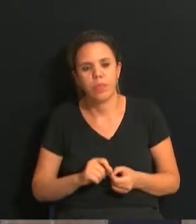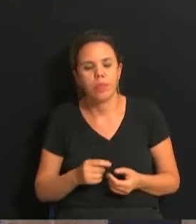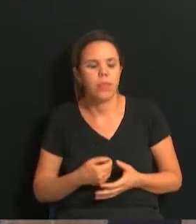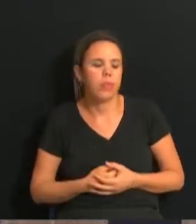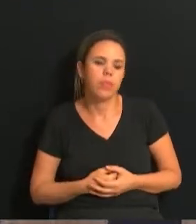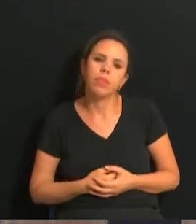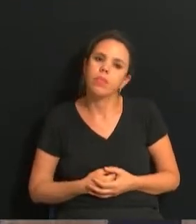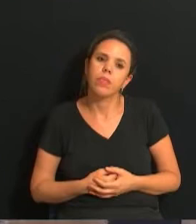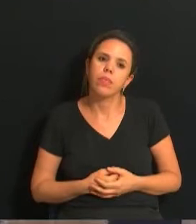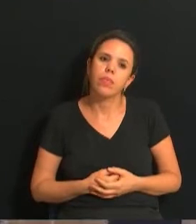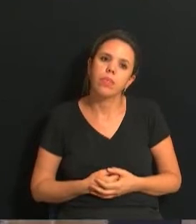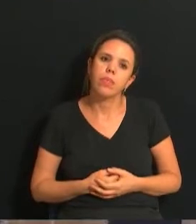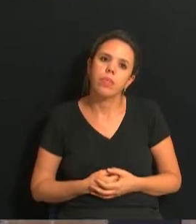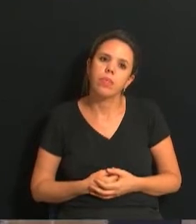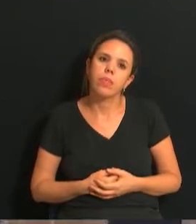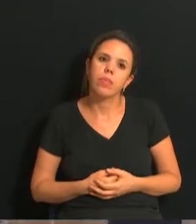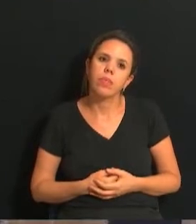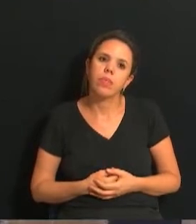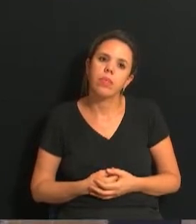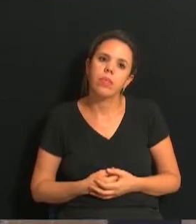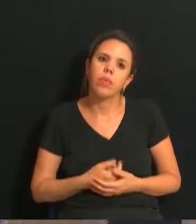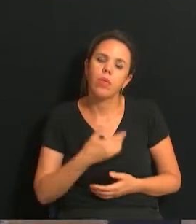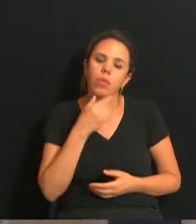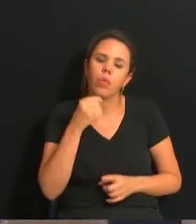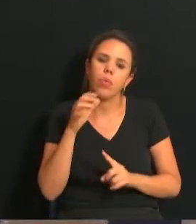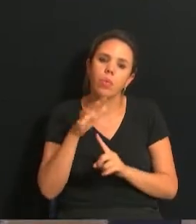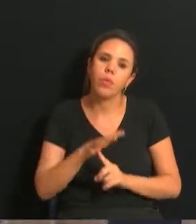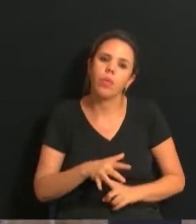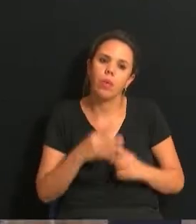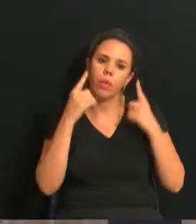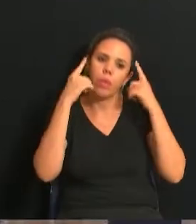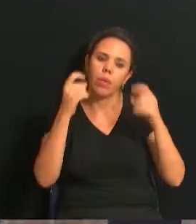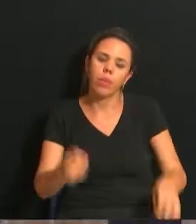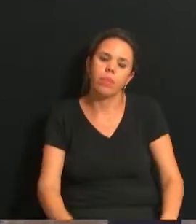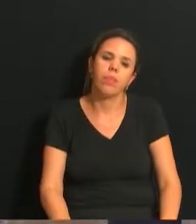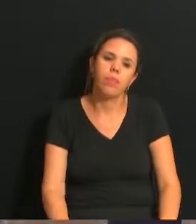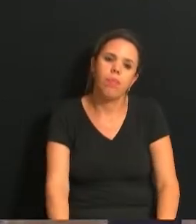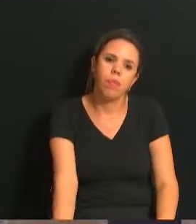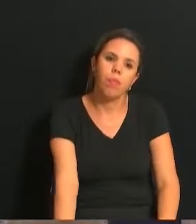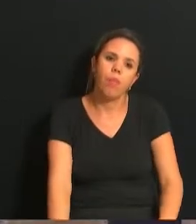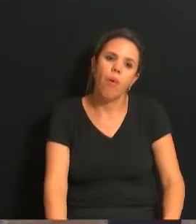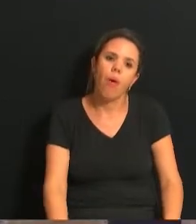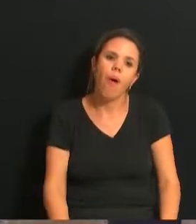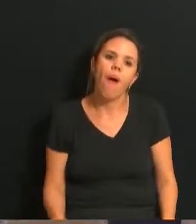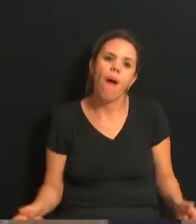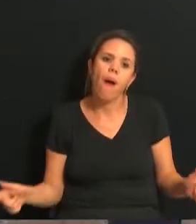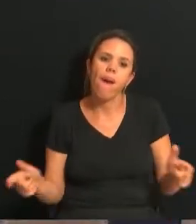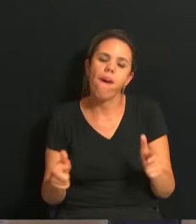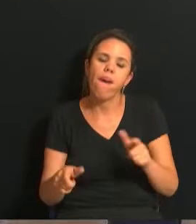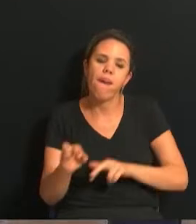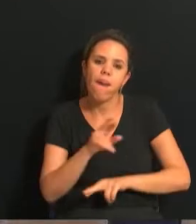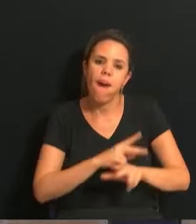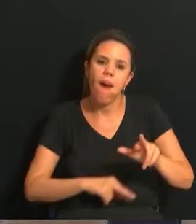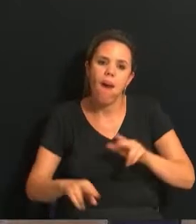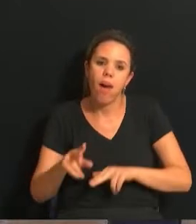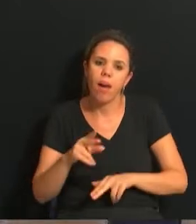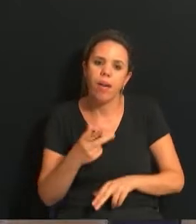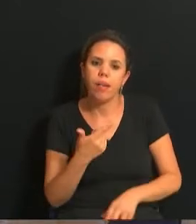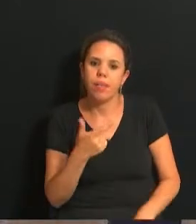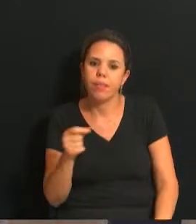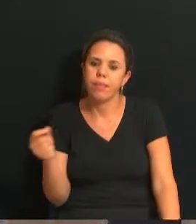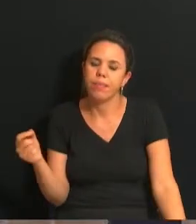a denúncia em relação ao agressor, mas houve uma pouca variação de 2020